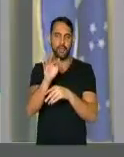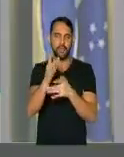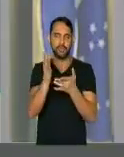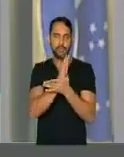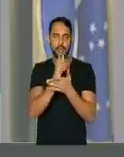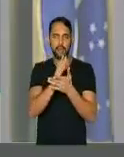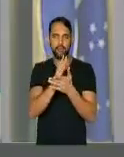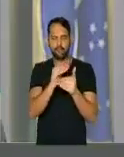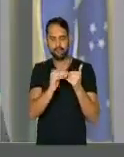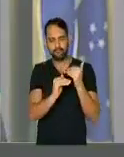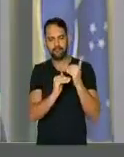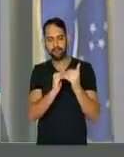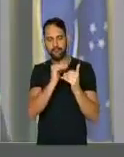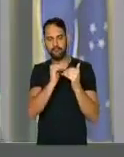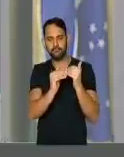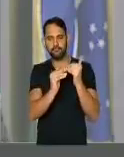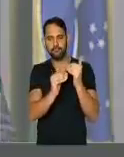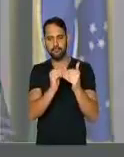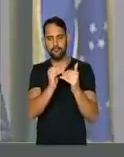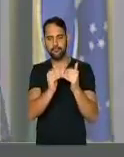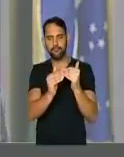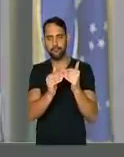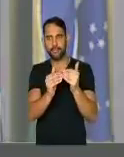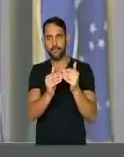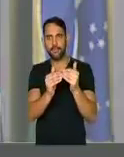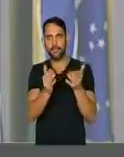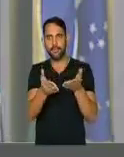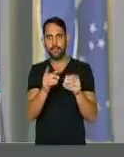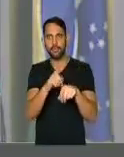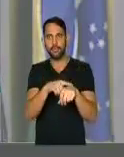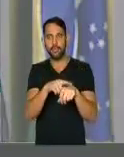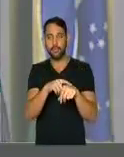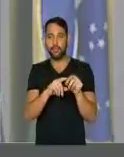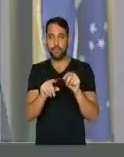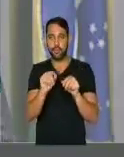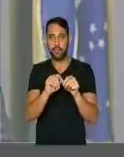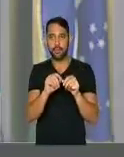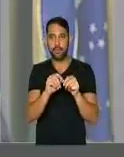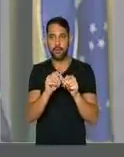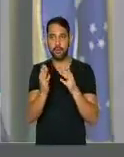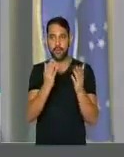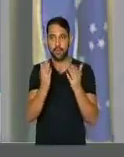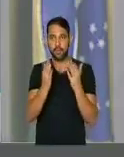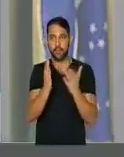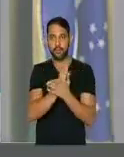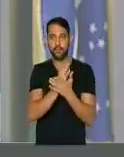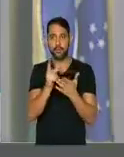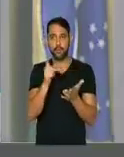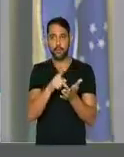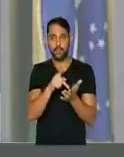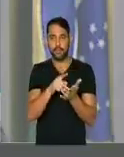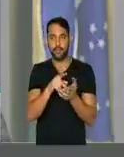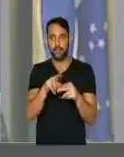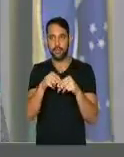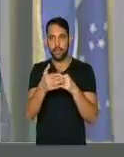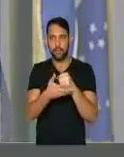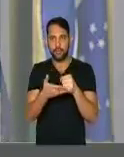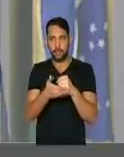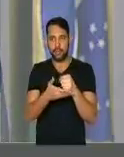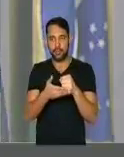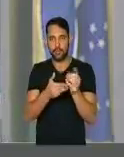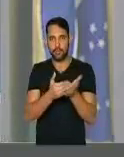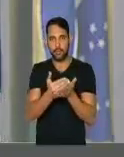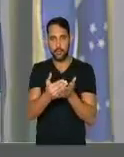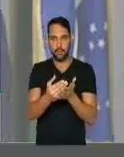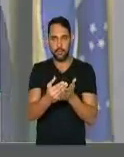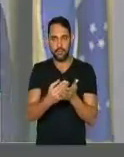será construída, né, essa arquitetura que está sendo construída, baseada e lastreada justamente nessa base,